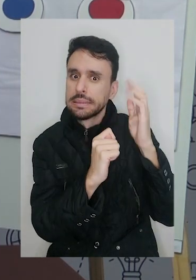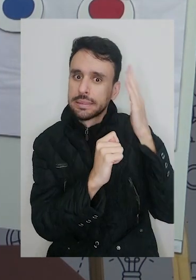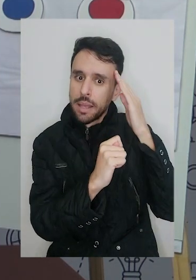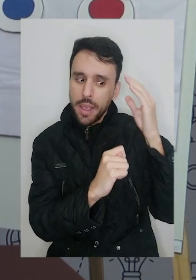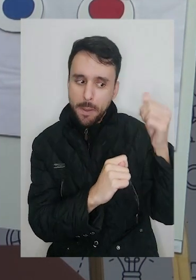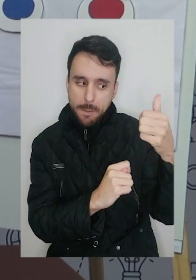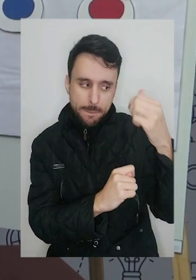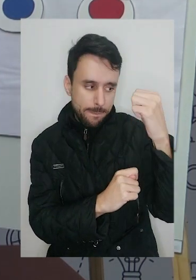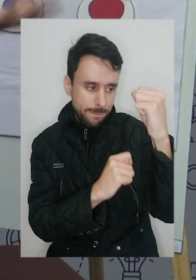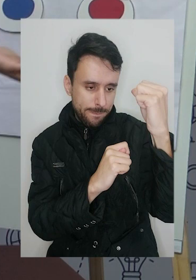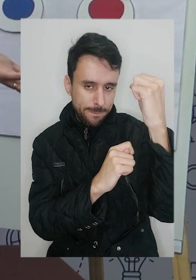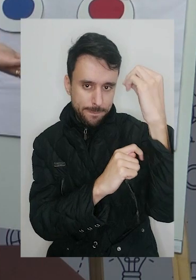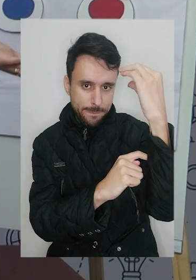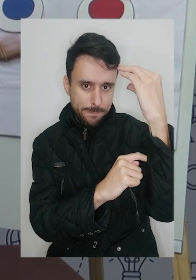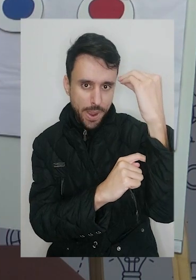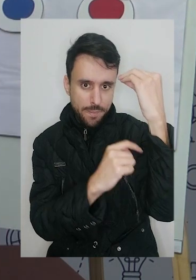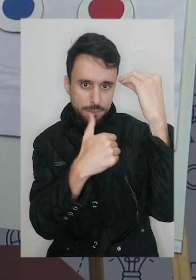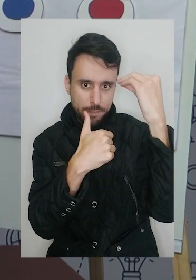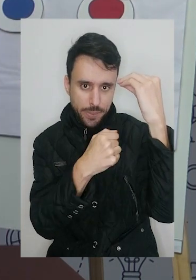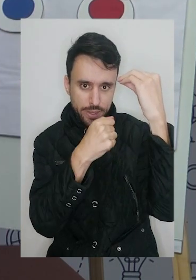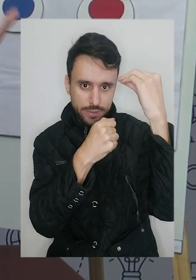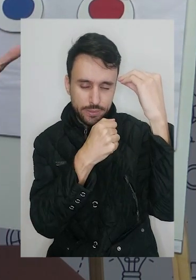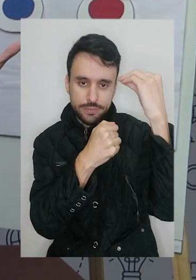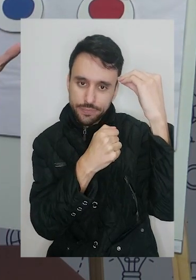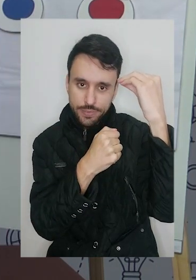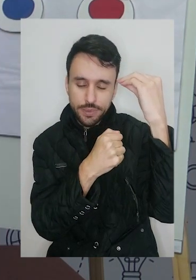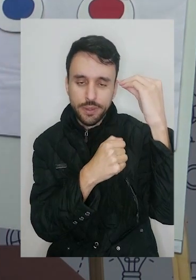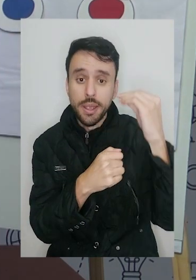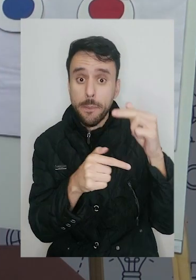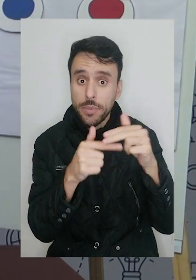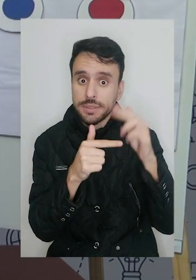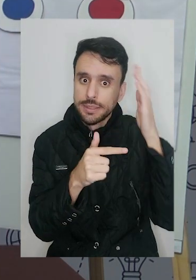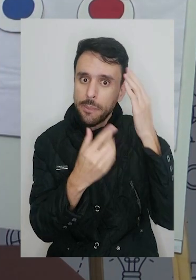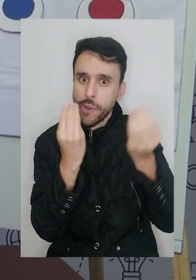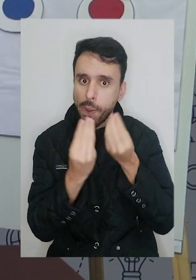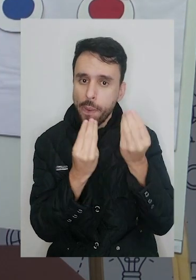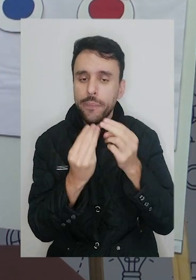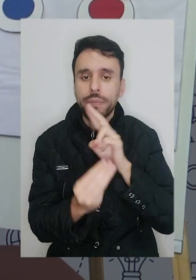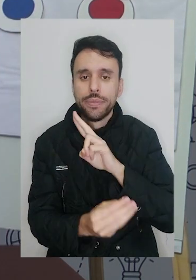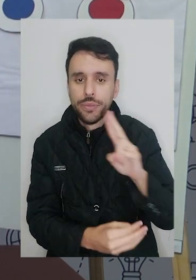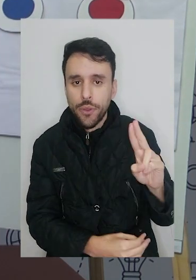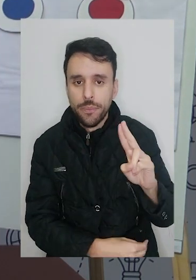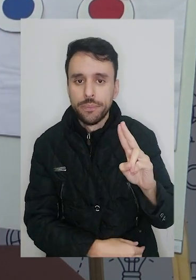a nossa temperatura. Por isso é conhecido como termômetro de testa. Mas o nome dele mesmo é termômetro